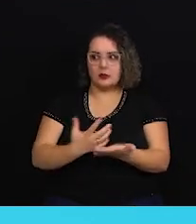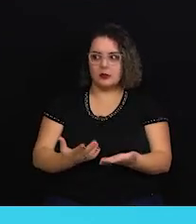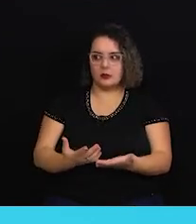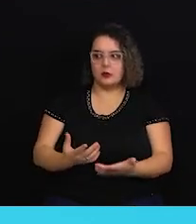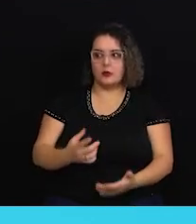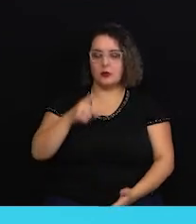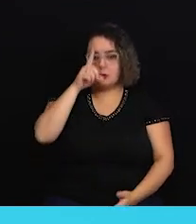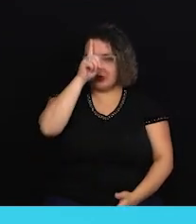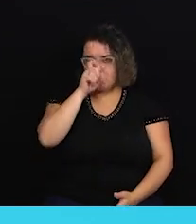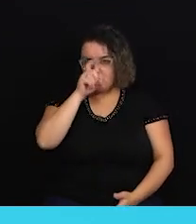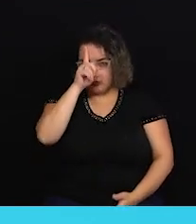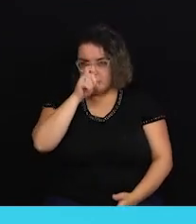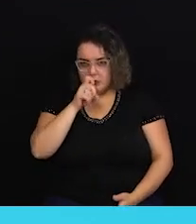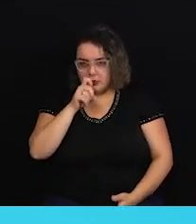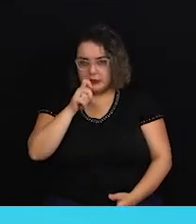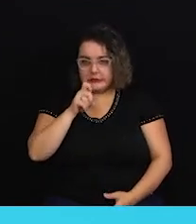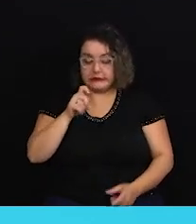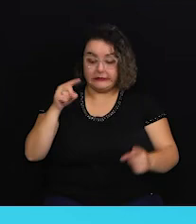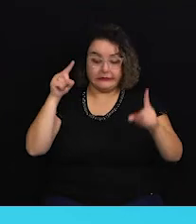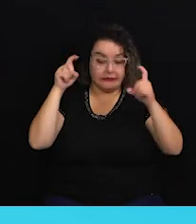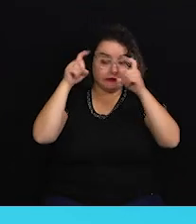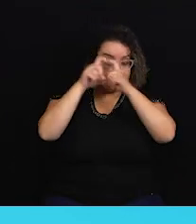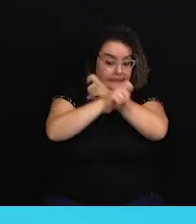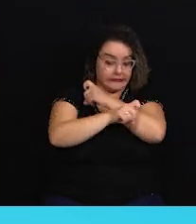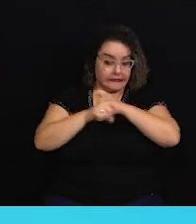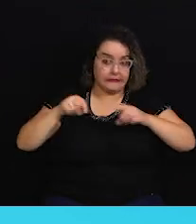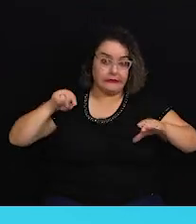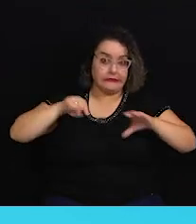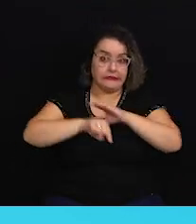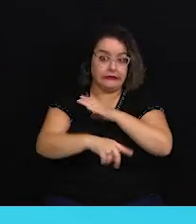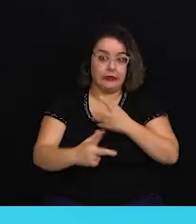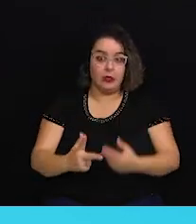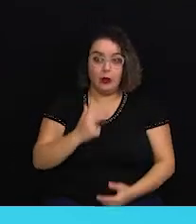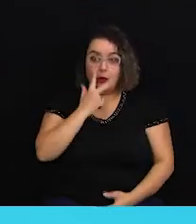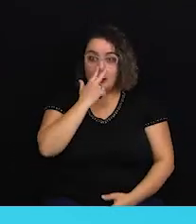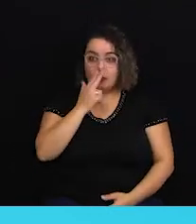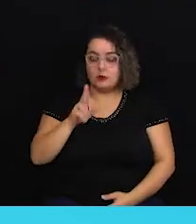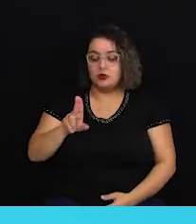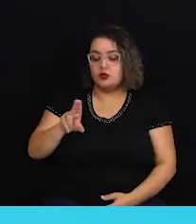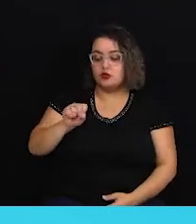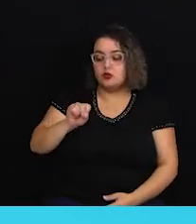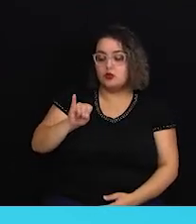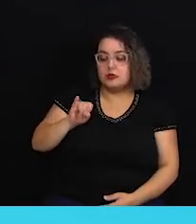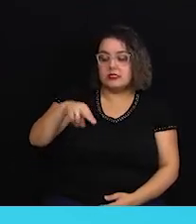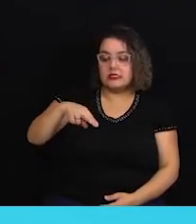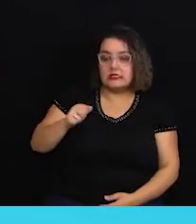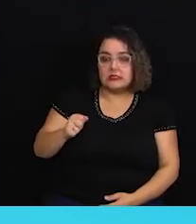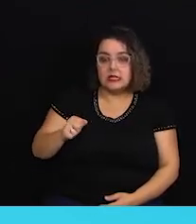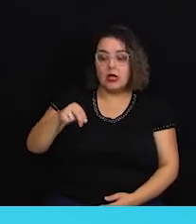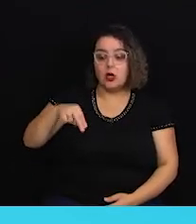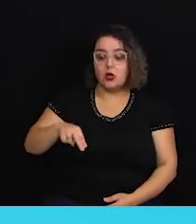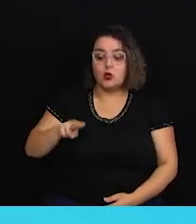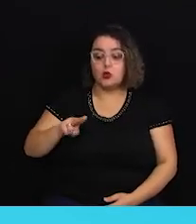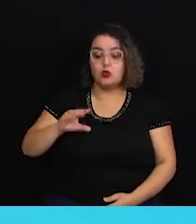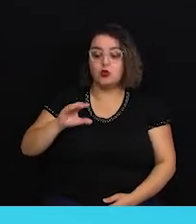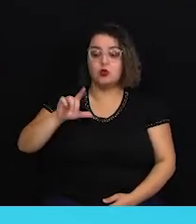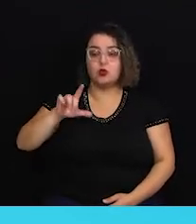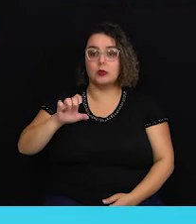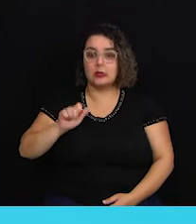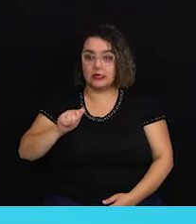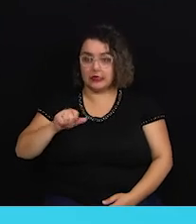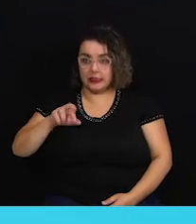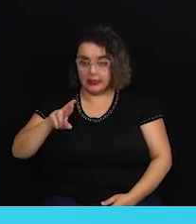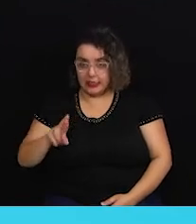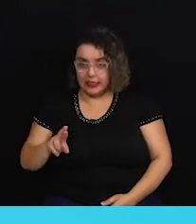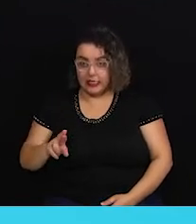um hospital, a complexidade de um hospital é semelhante de uma usina nuclear. Então, todo mundo tem que seguir um padrão rígido de